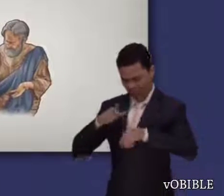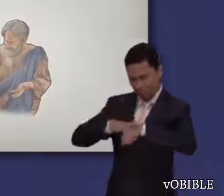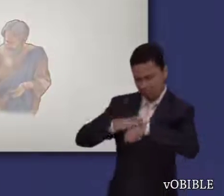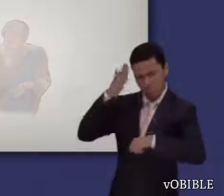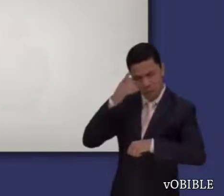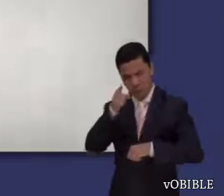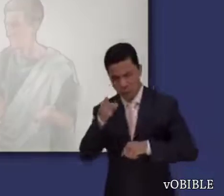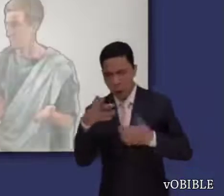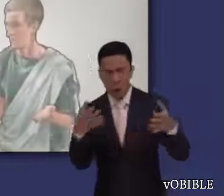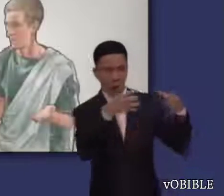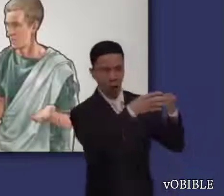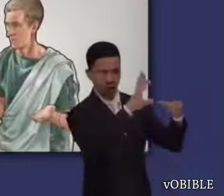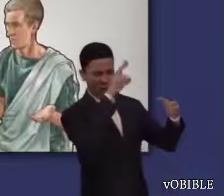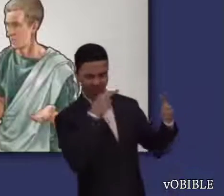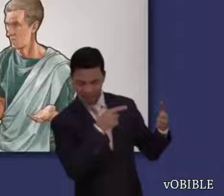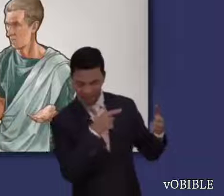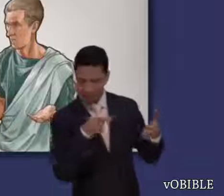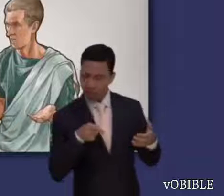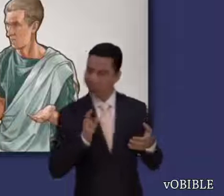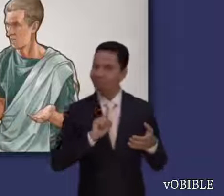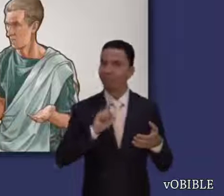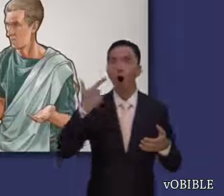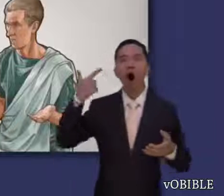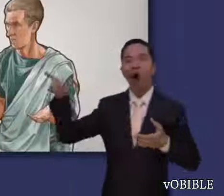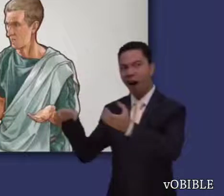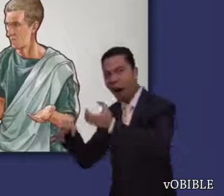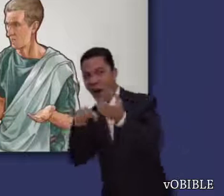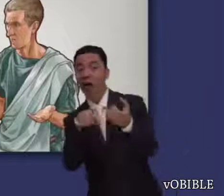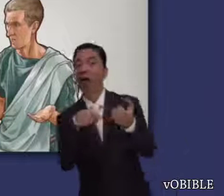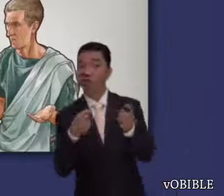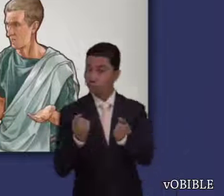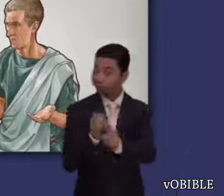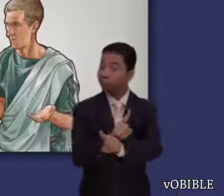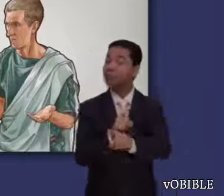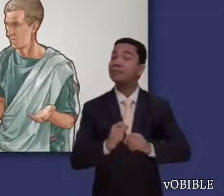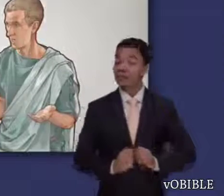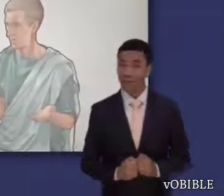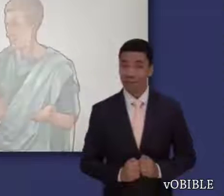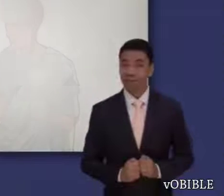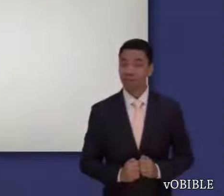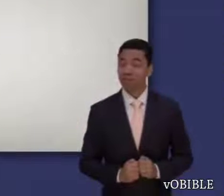liderança, mas não era. Essa carta falava que o dia de Jeová já tinha chegado.